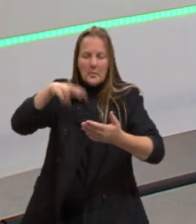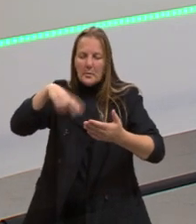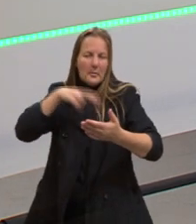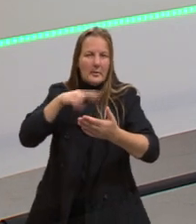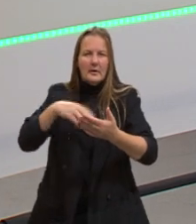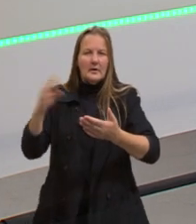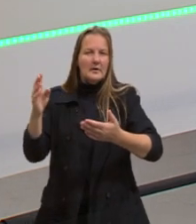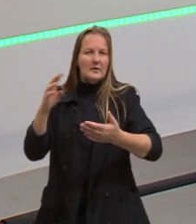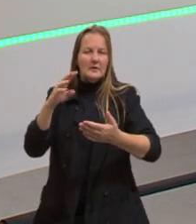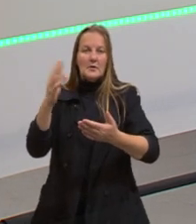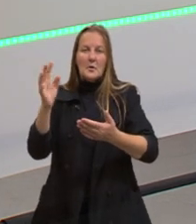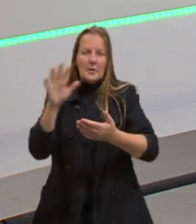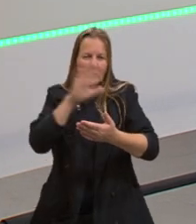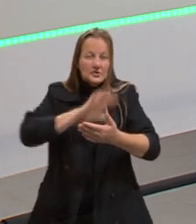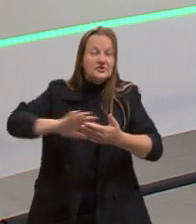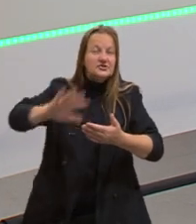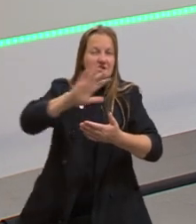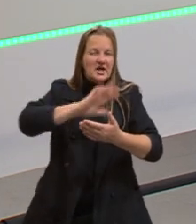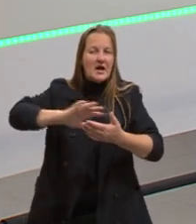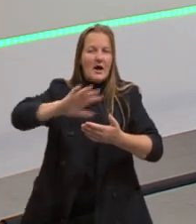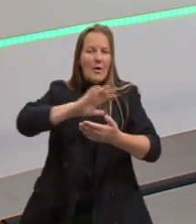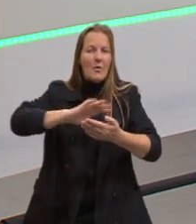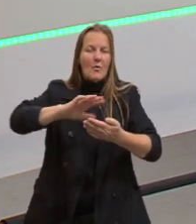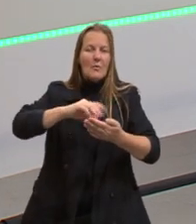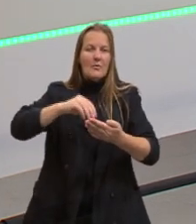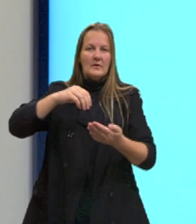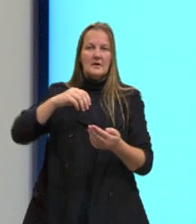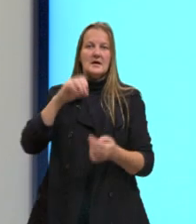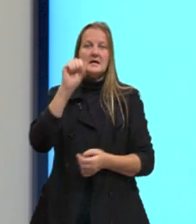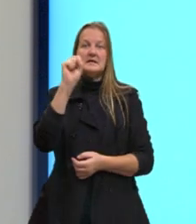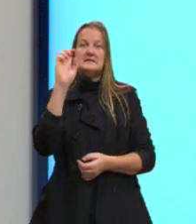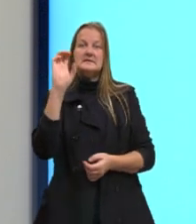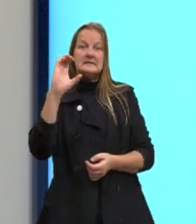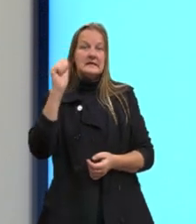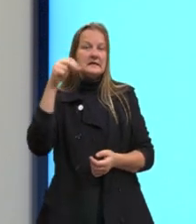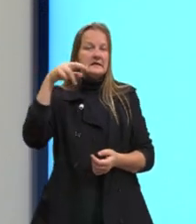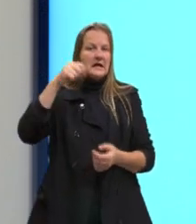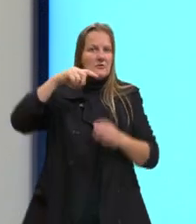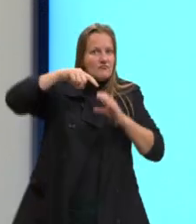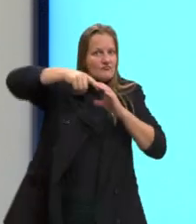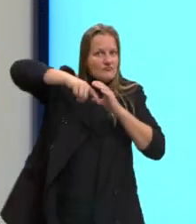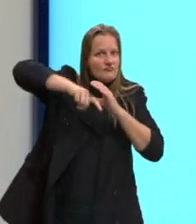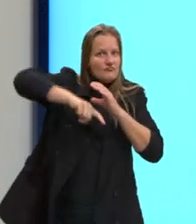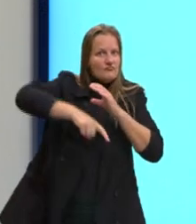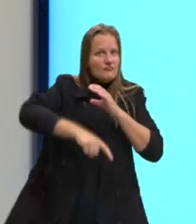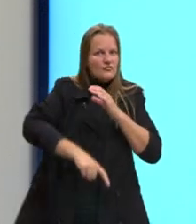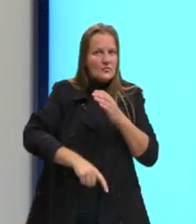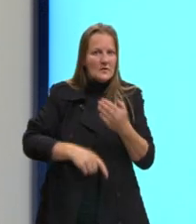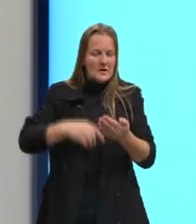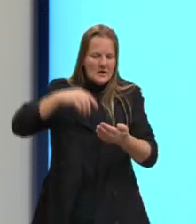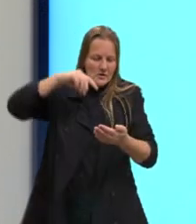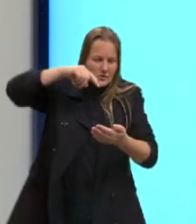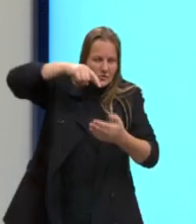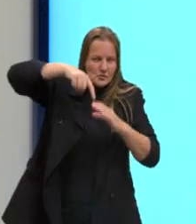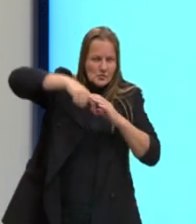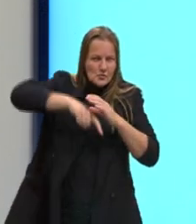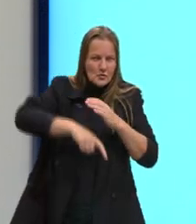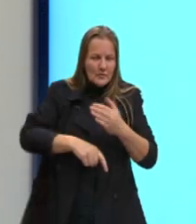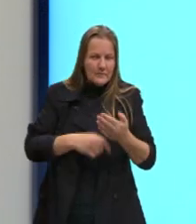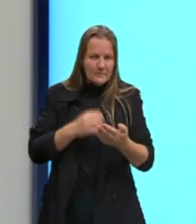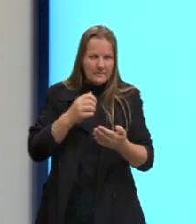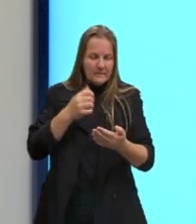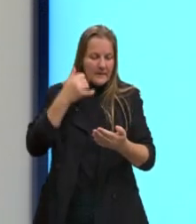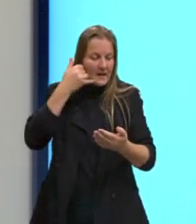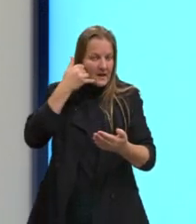rápida esquemem Ok scanning e se querem tem a ver com os caminhar vou escanear quando eu estou escaneando com o